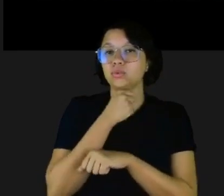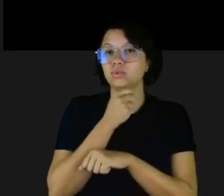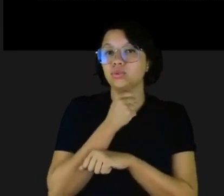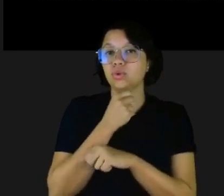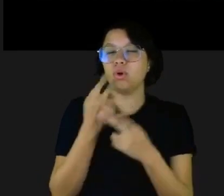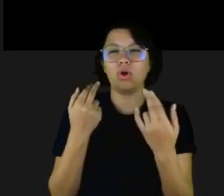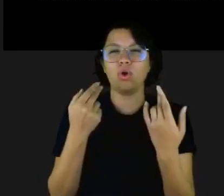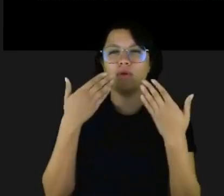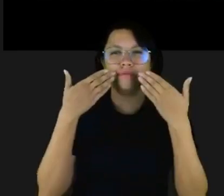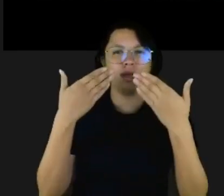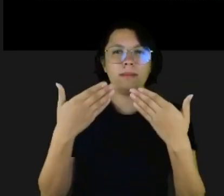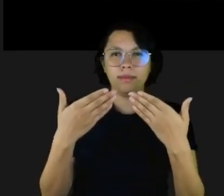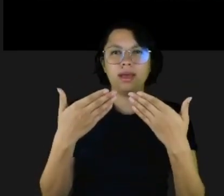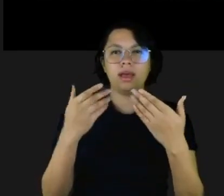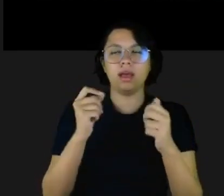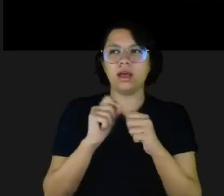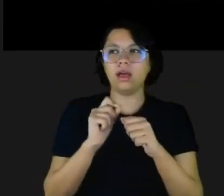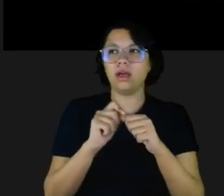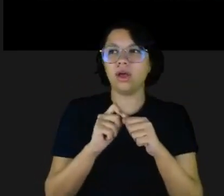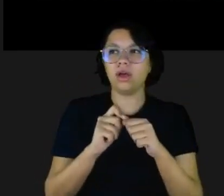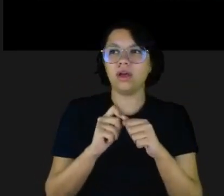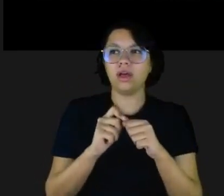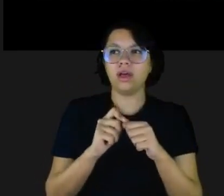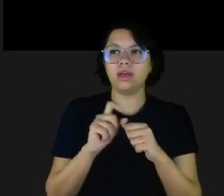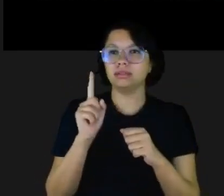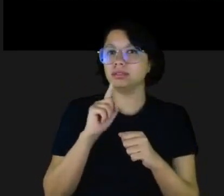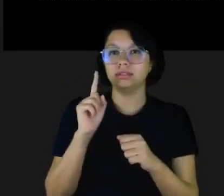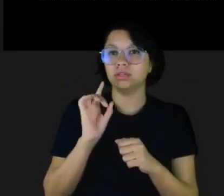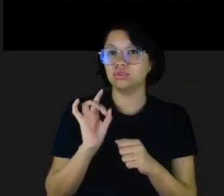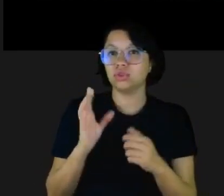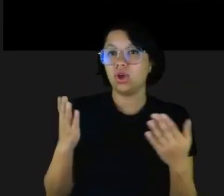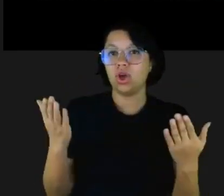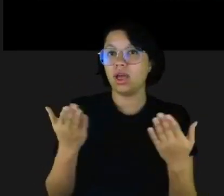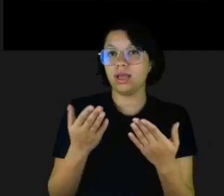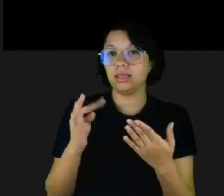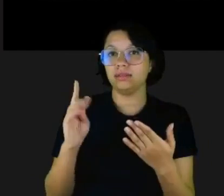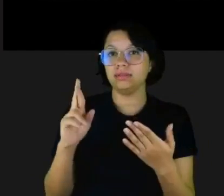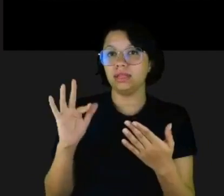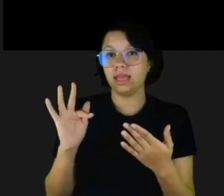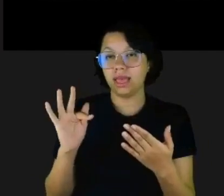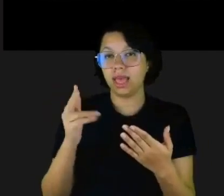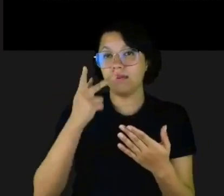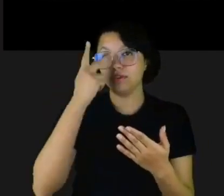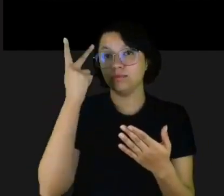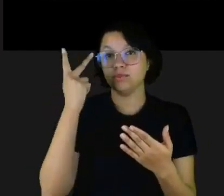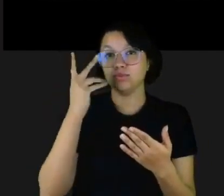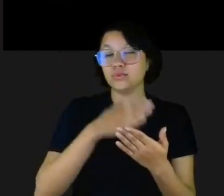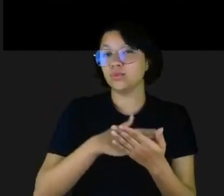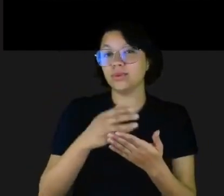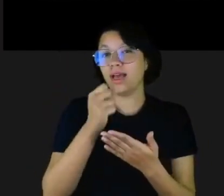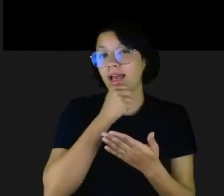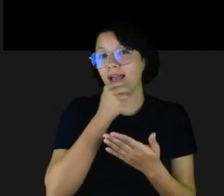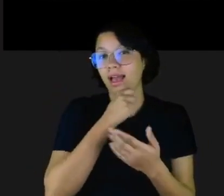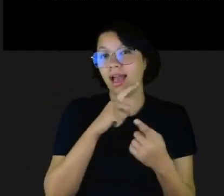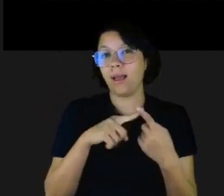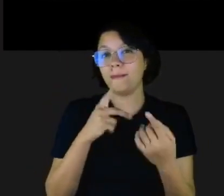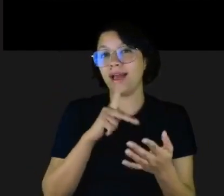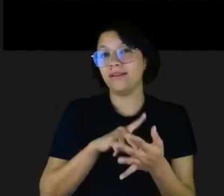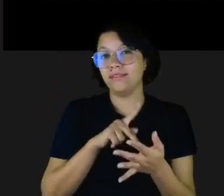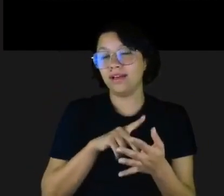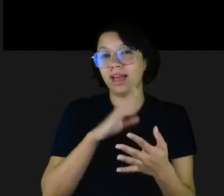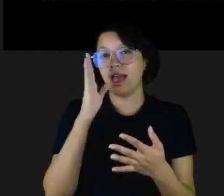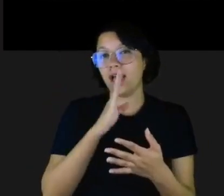apresentação, não somente aqui no TRF as pessoas estão envelhecendo, mas é a realidade